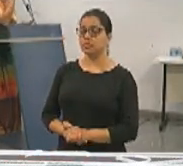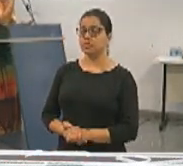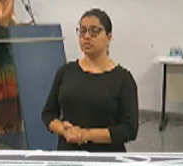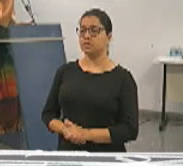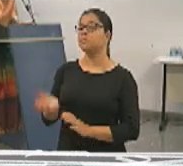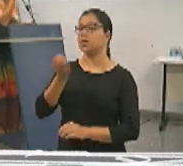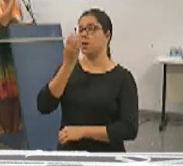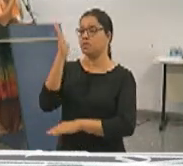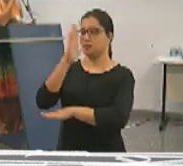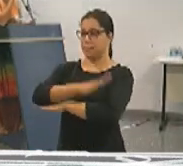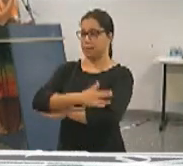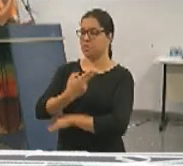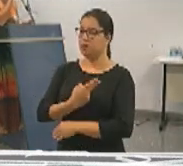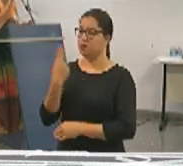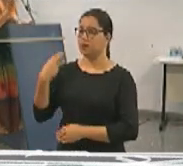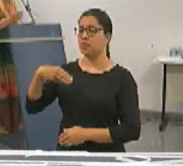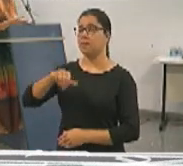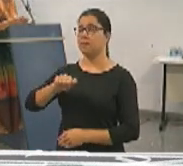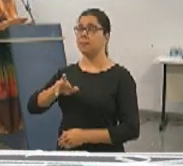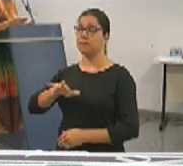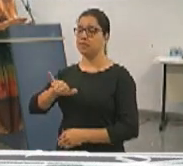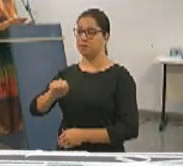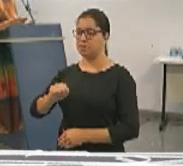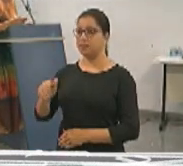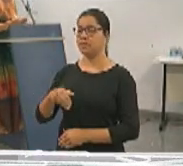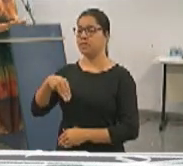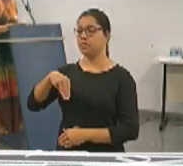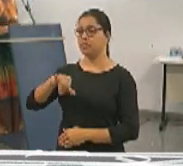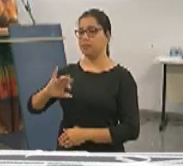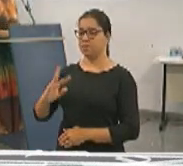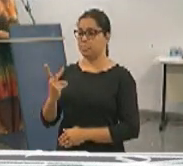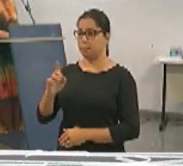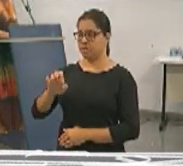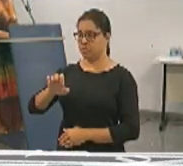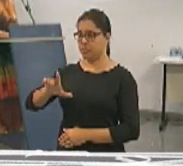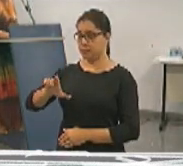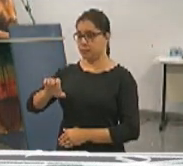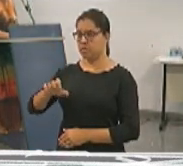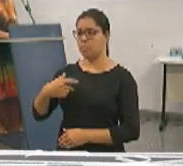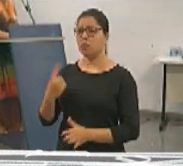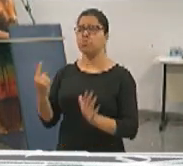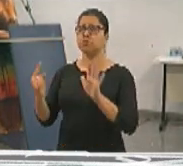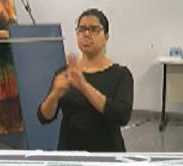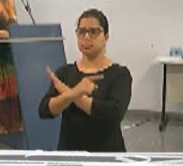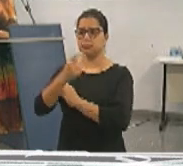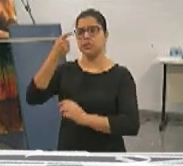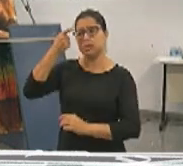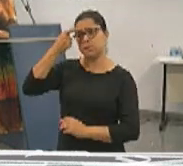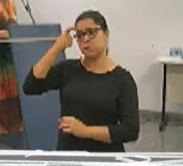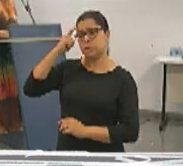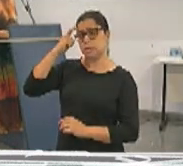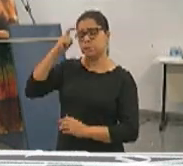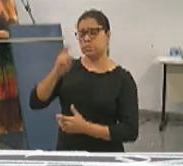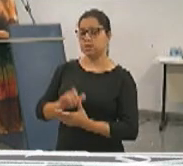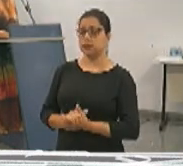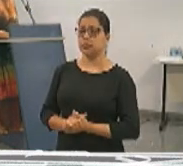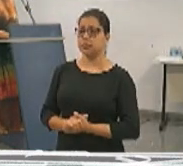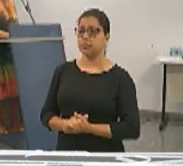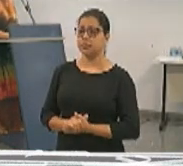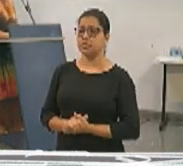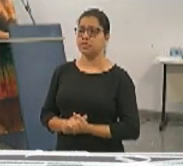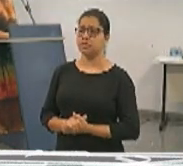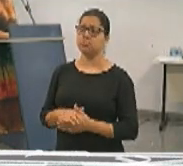Boa tarde, meu nome é Maria Michele. Então, eu gostaria de perguntar para a professora Liane a respeito